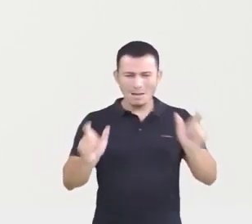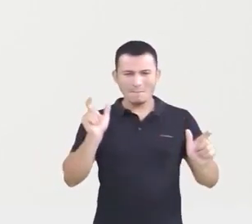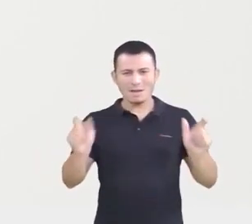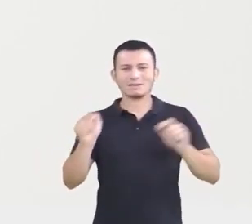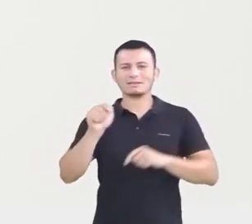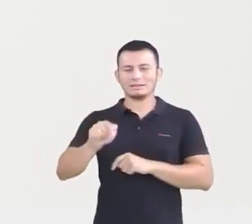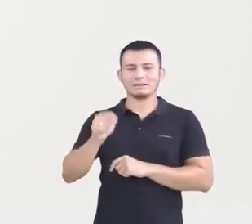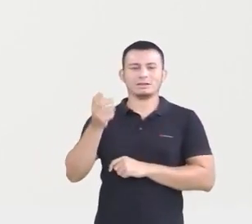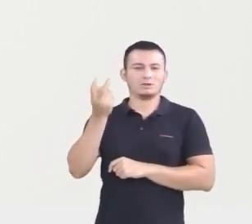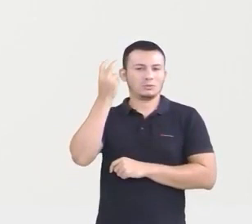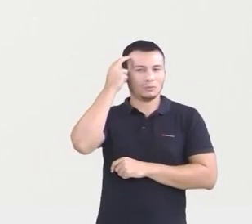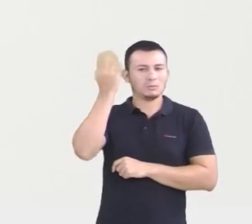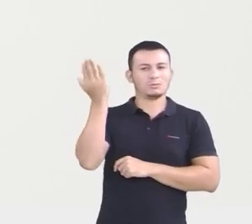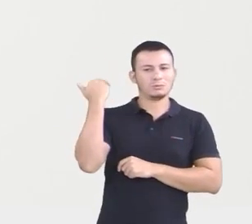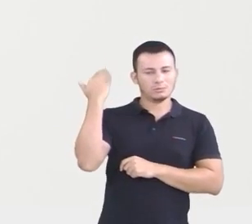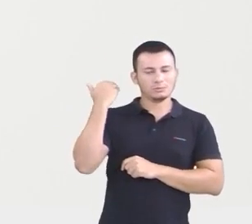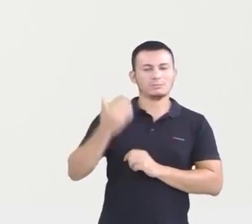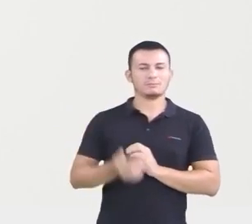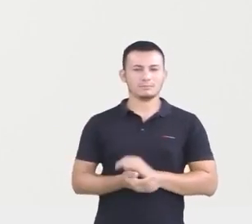da época.